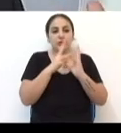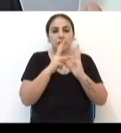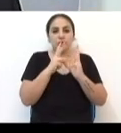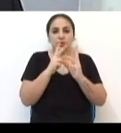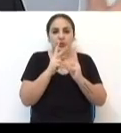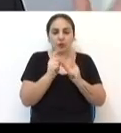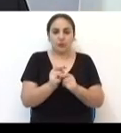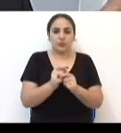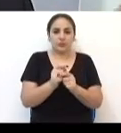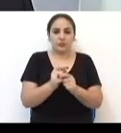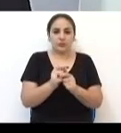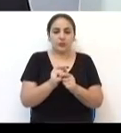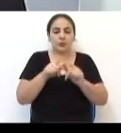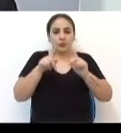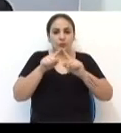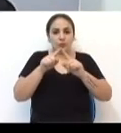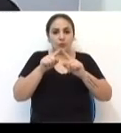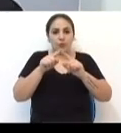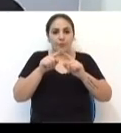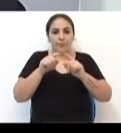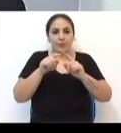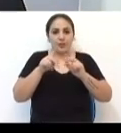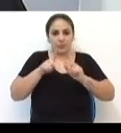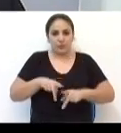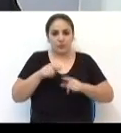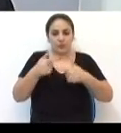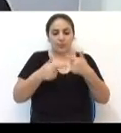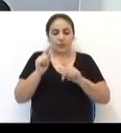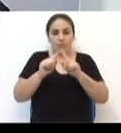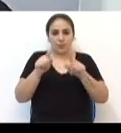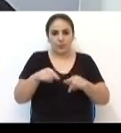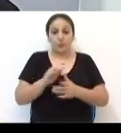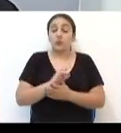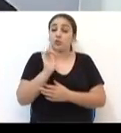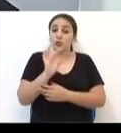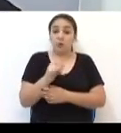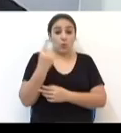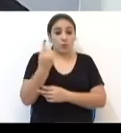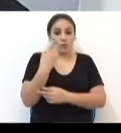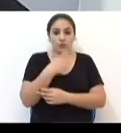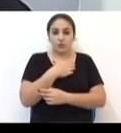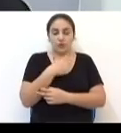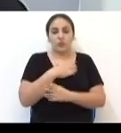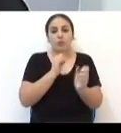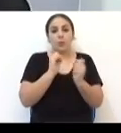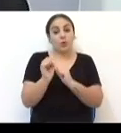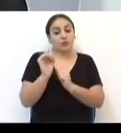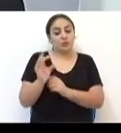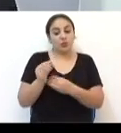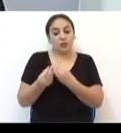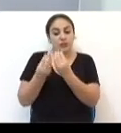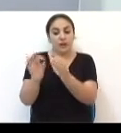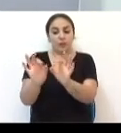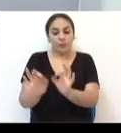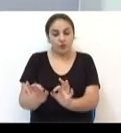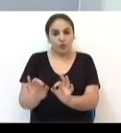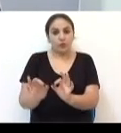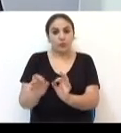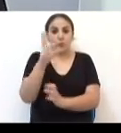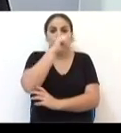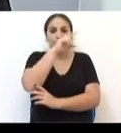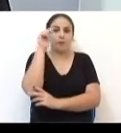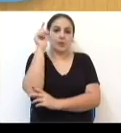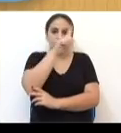do ticket de alimentação dos funcionários públicos. Só tem isso e só pode ser encaminhado pelo